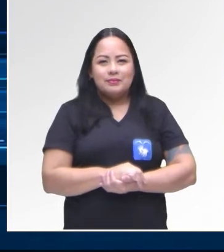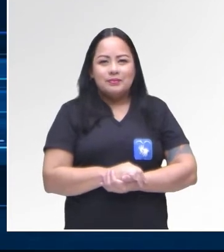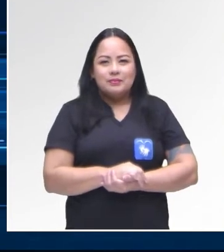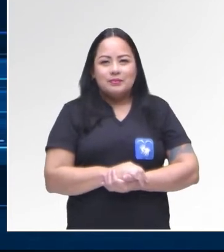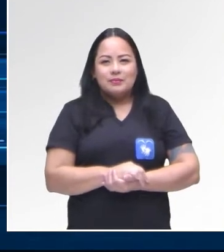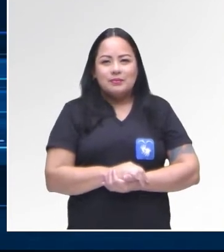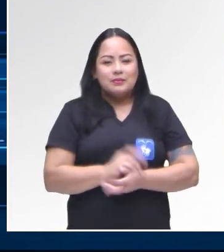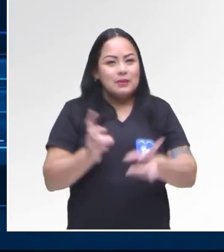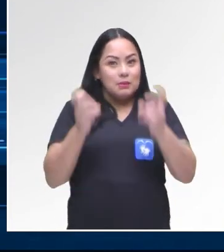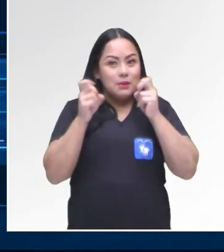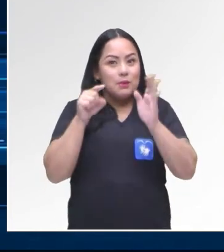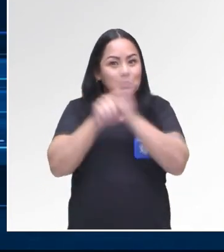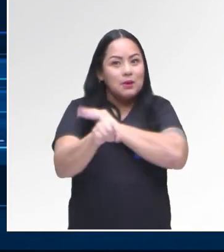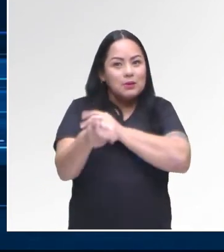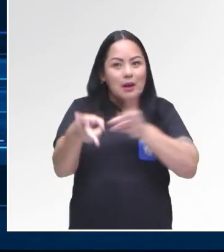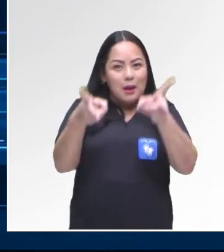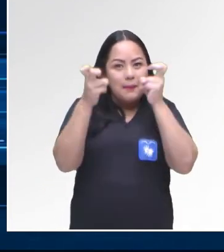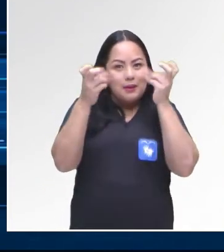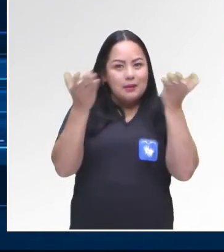Percebeu?